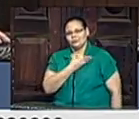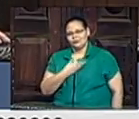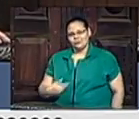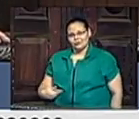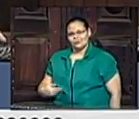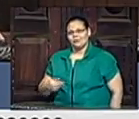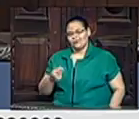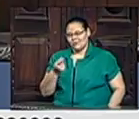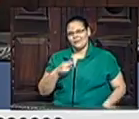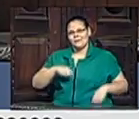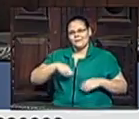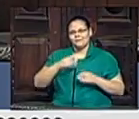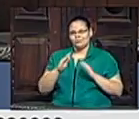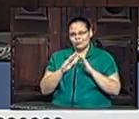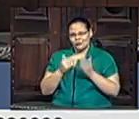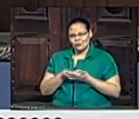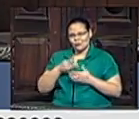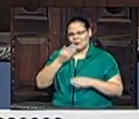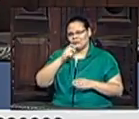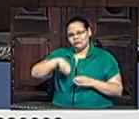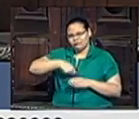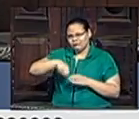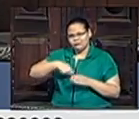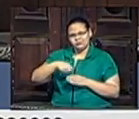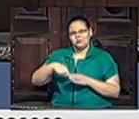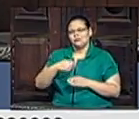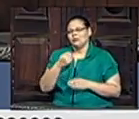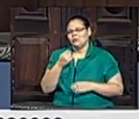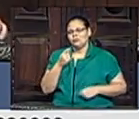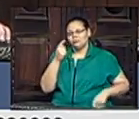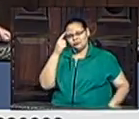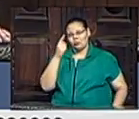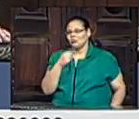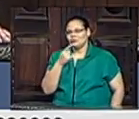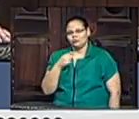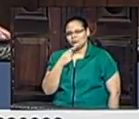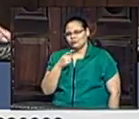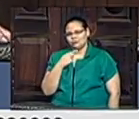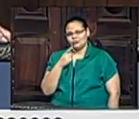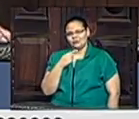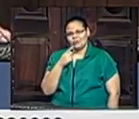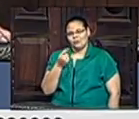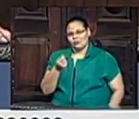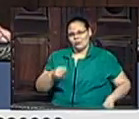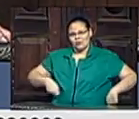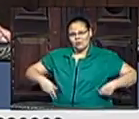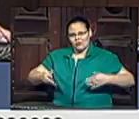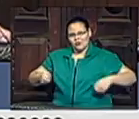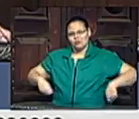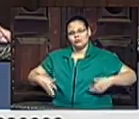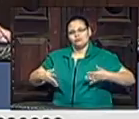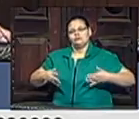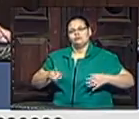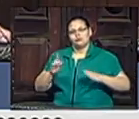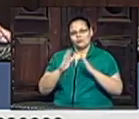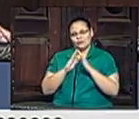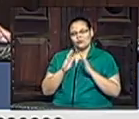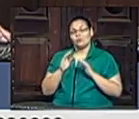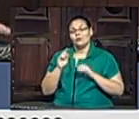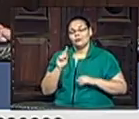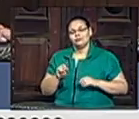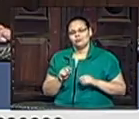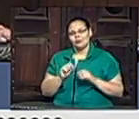nos gastos com merenda escolar. Ele não consegue discutir os gastos previstos com aluguel de